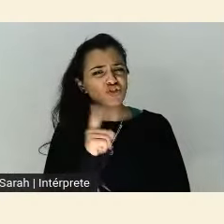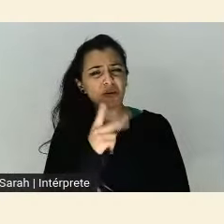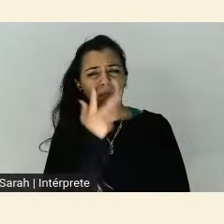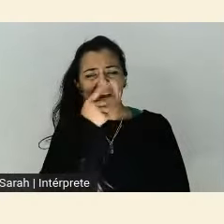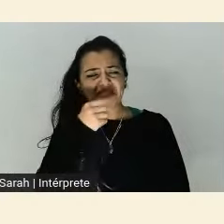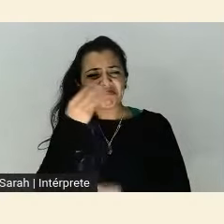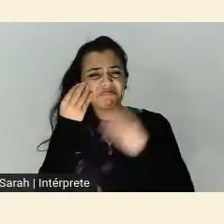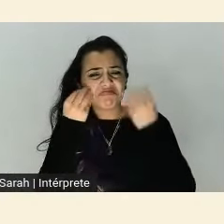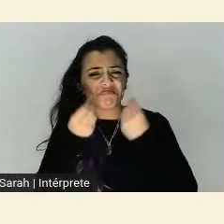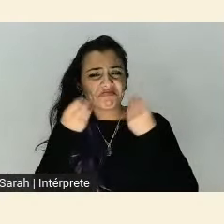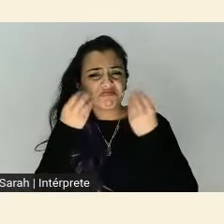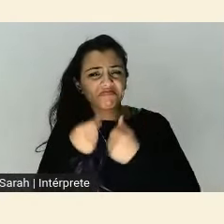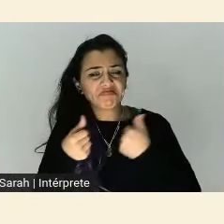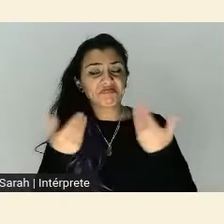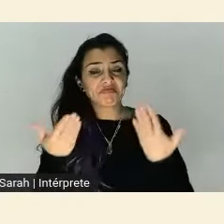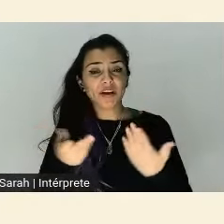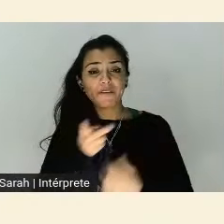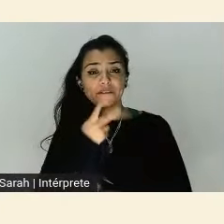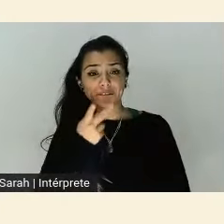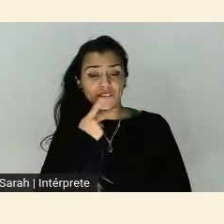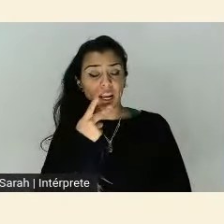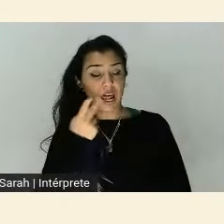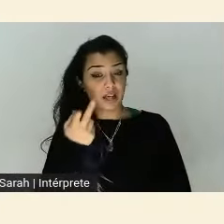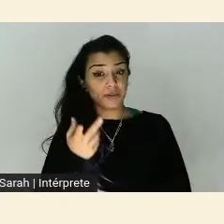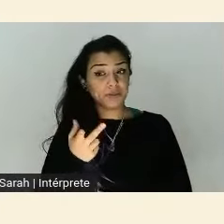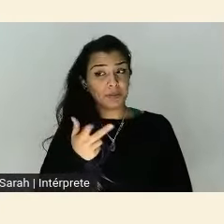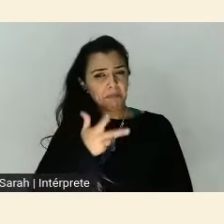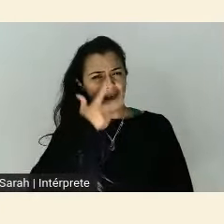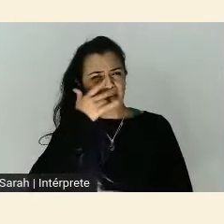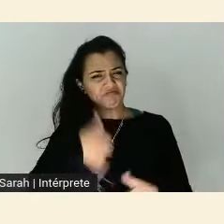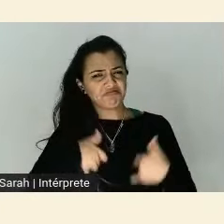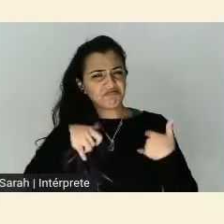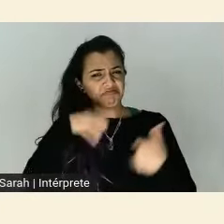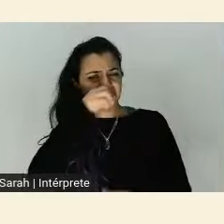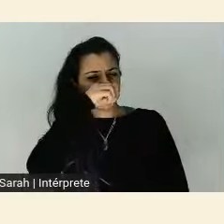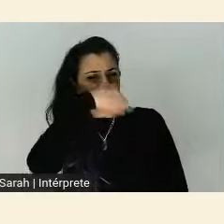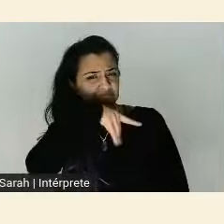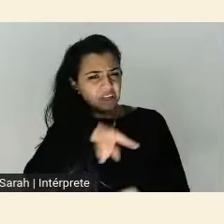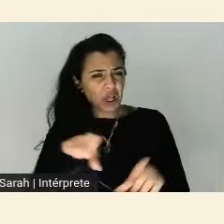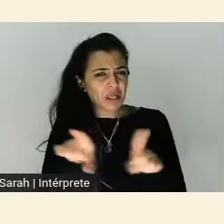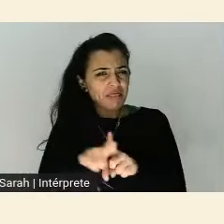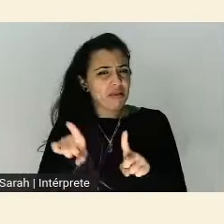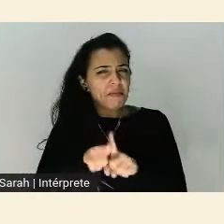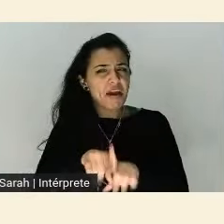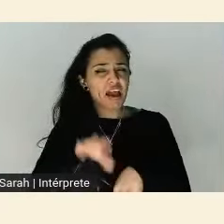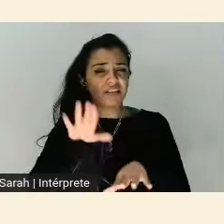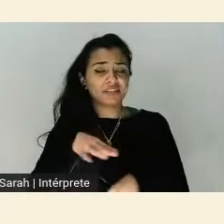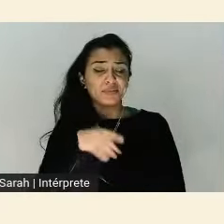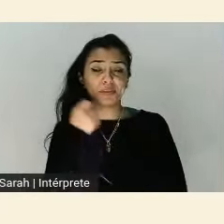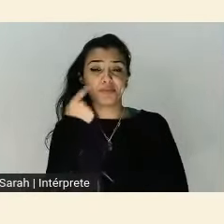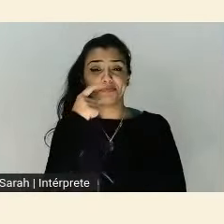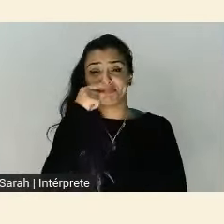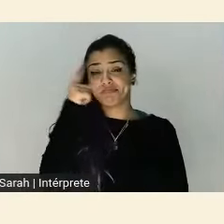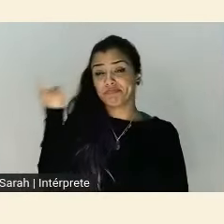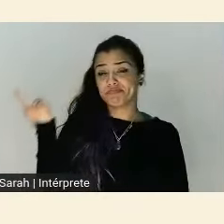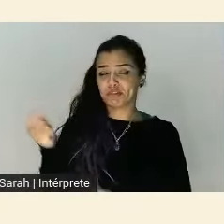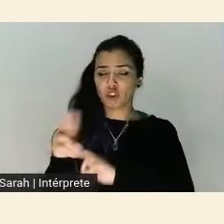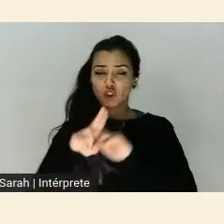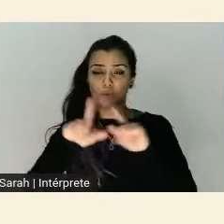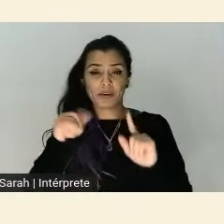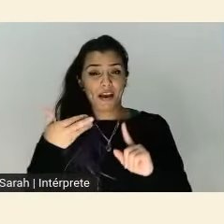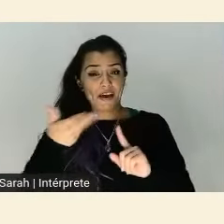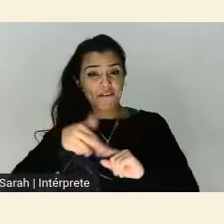em seu diário um certo ar arrogante, misturado a um humor meio sarcástico quando de suas referências